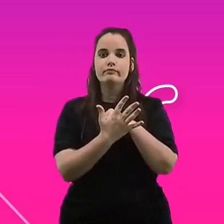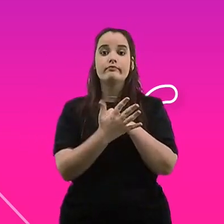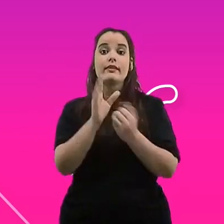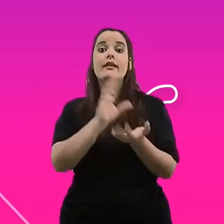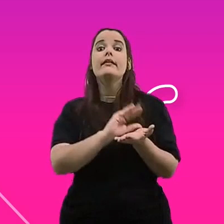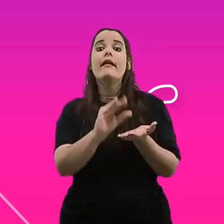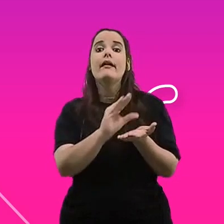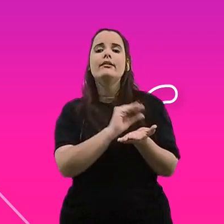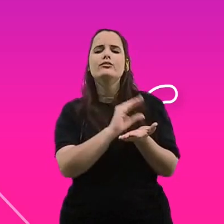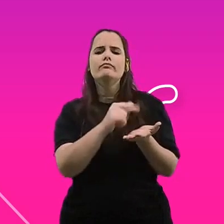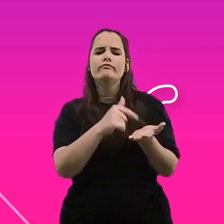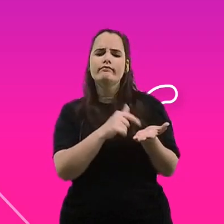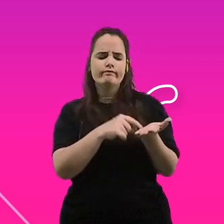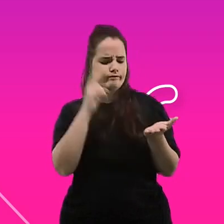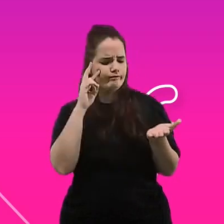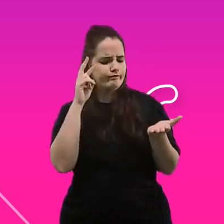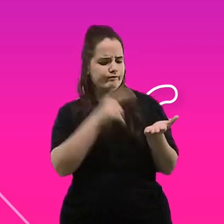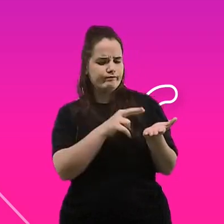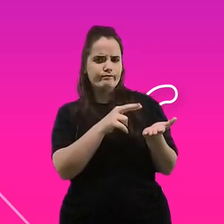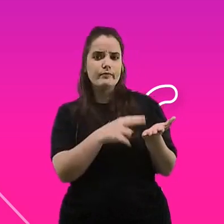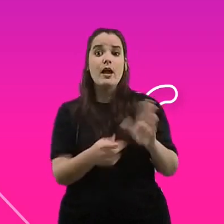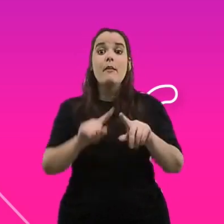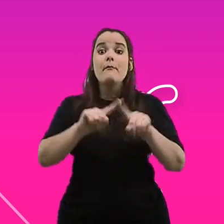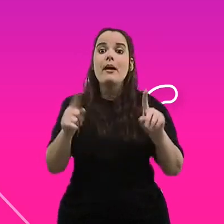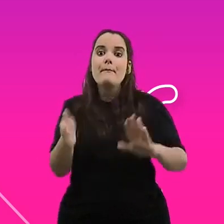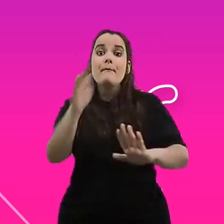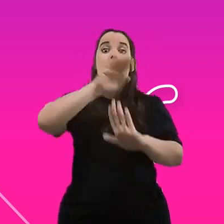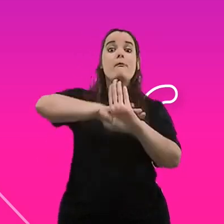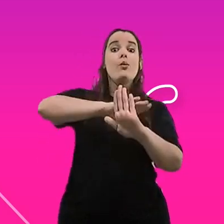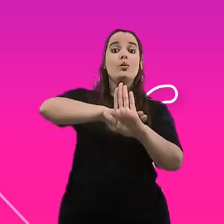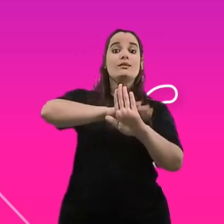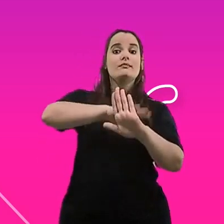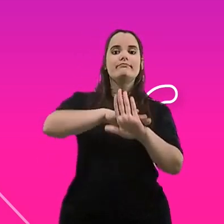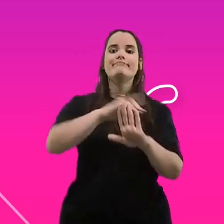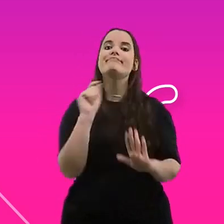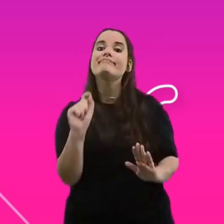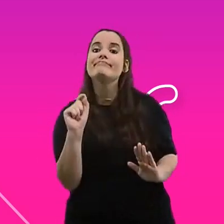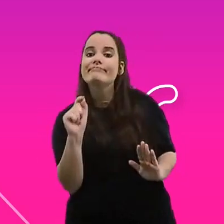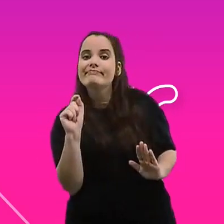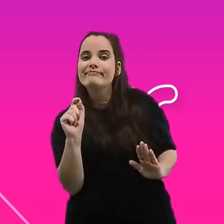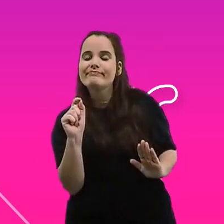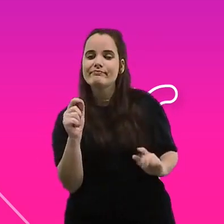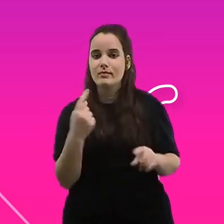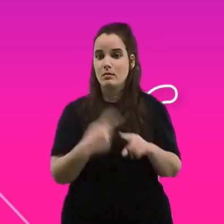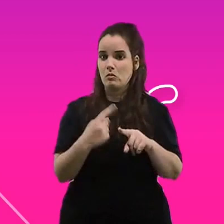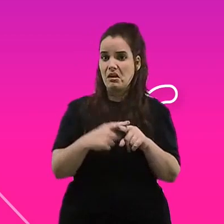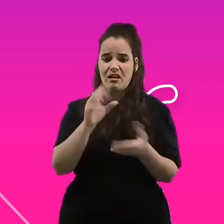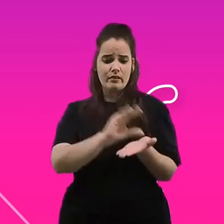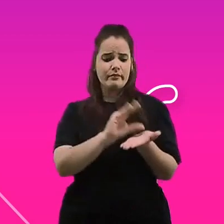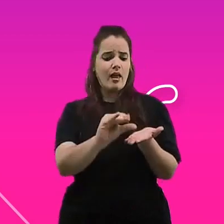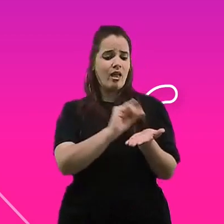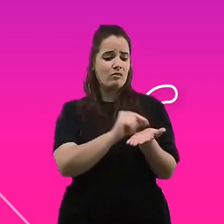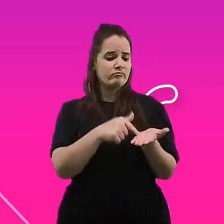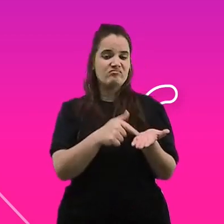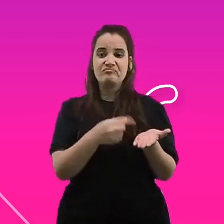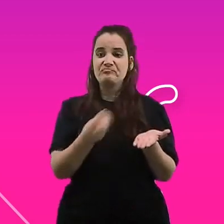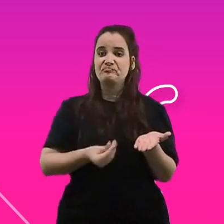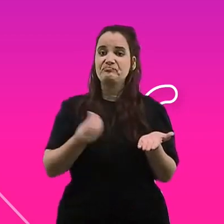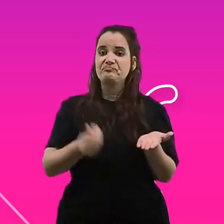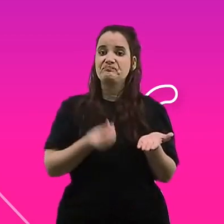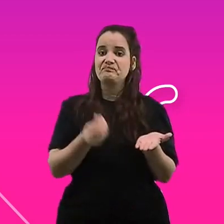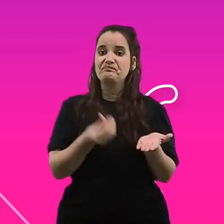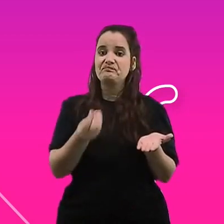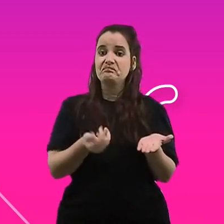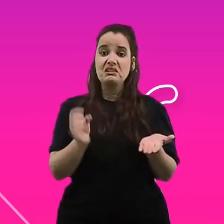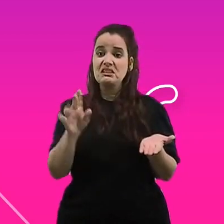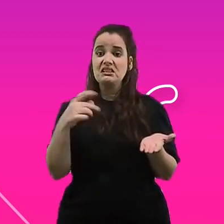que revela esse dado por trás, né? Interpretá-los. Um dado por si só, ele é bruto, ele não gera um conhecimento puramente.